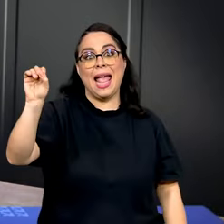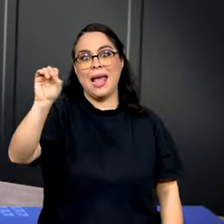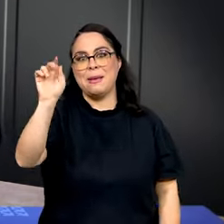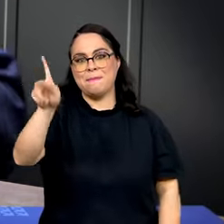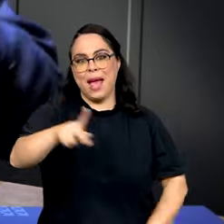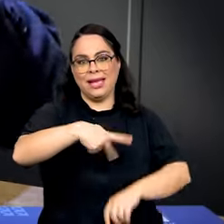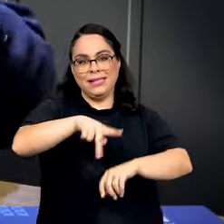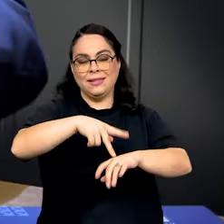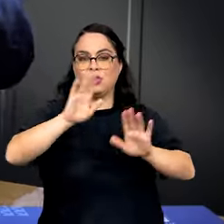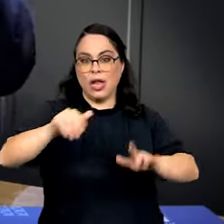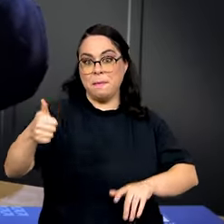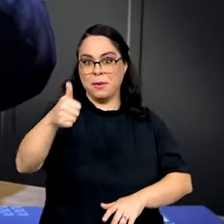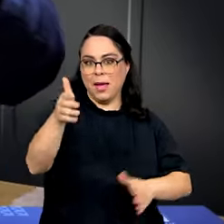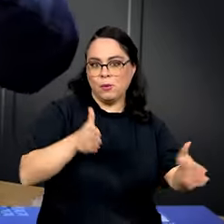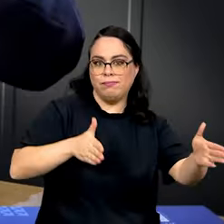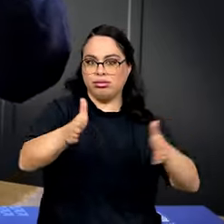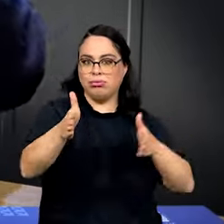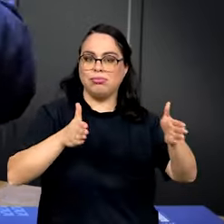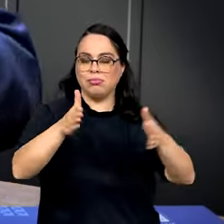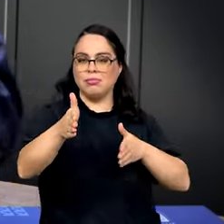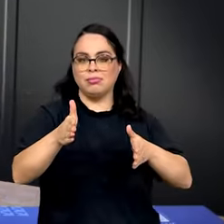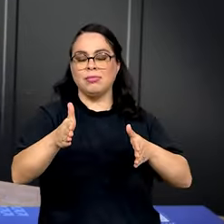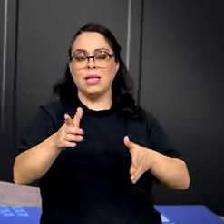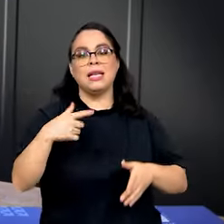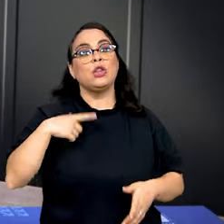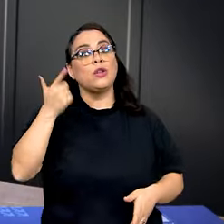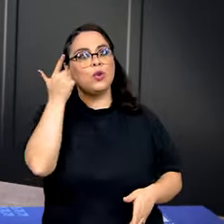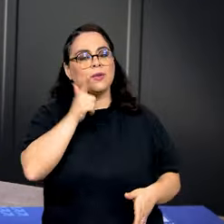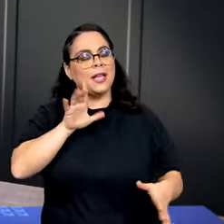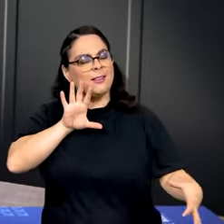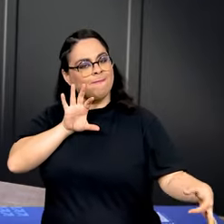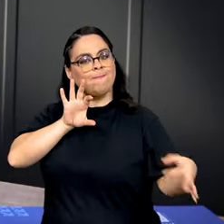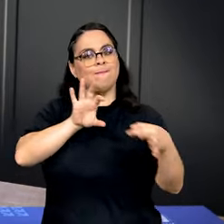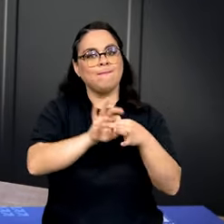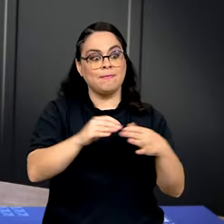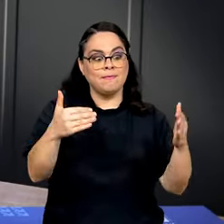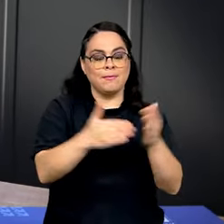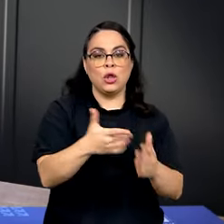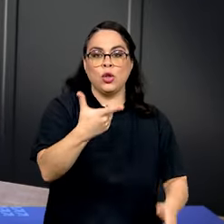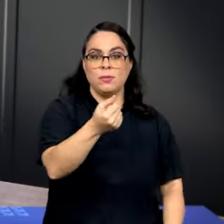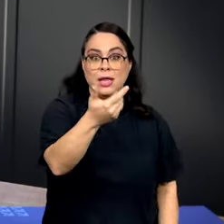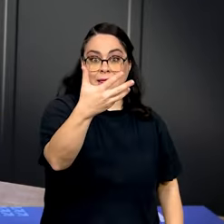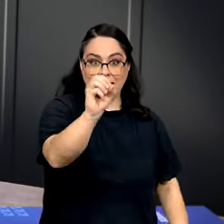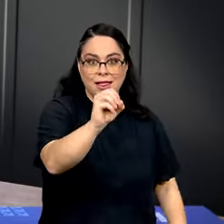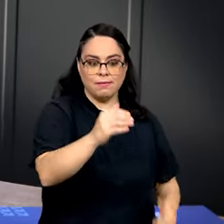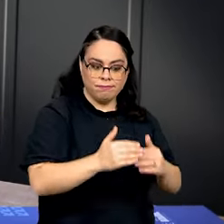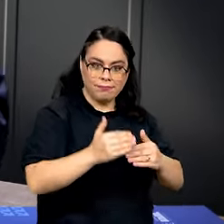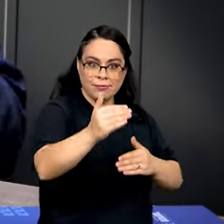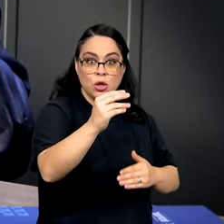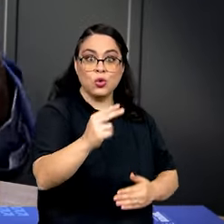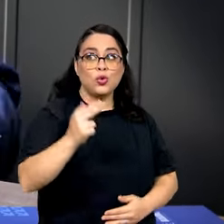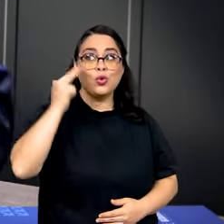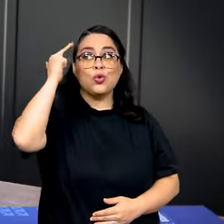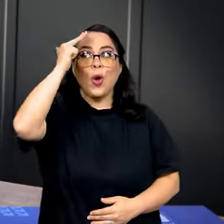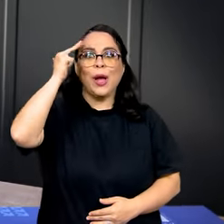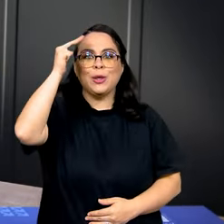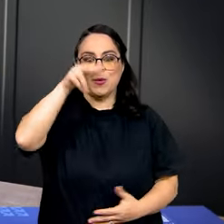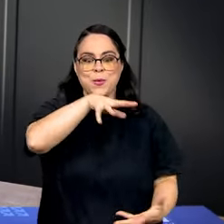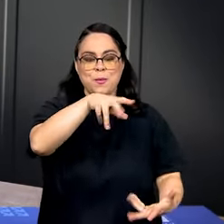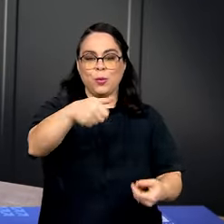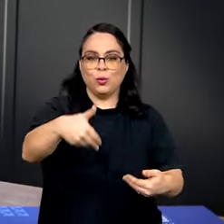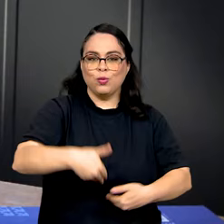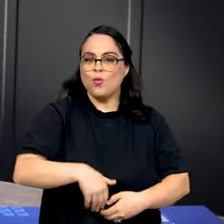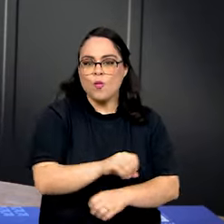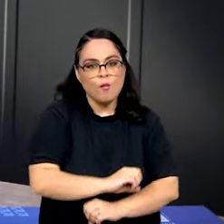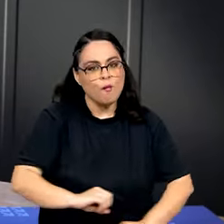100 países já na primeira leva com isso a gente alcançar até 2030 esse sonho